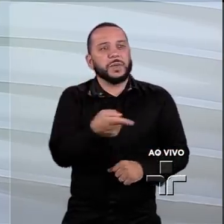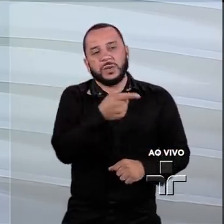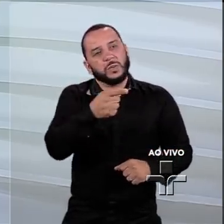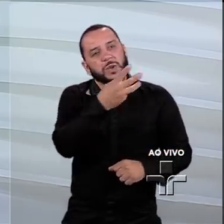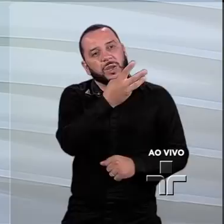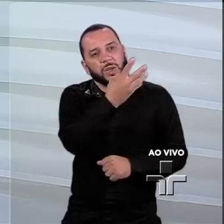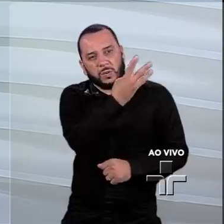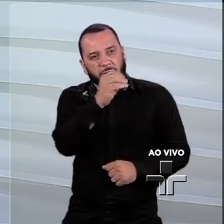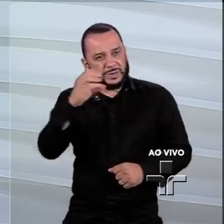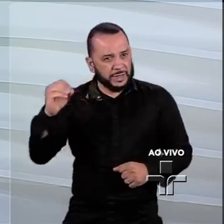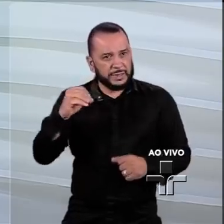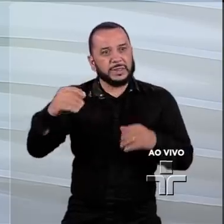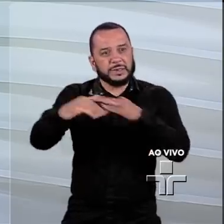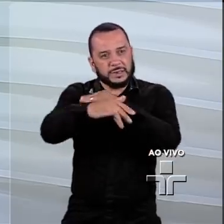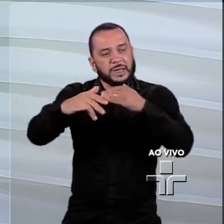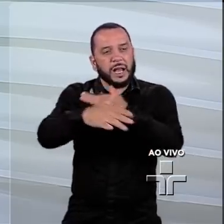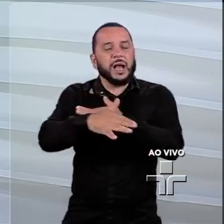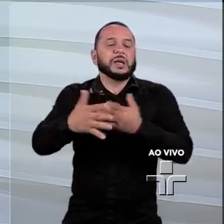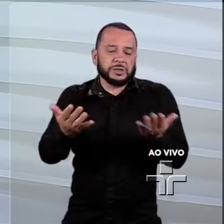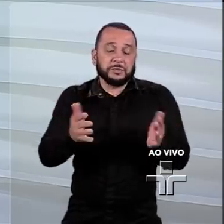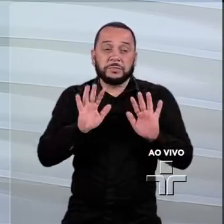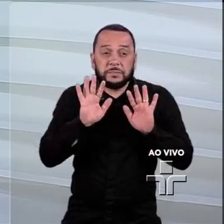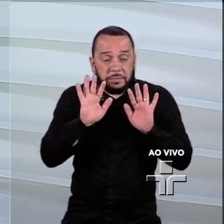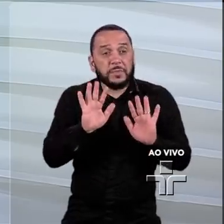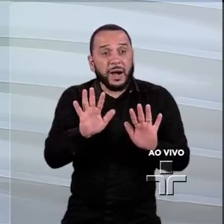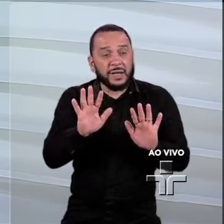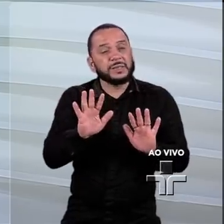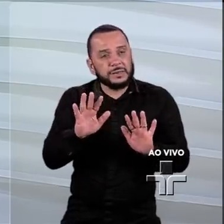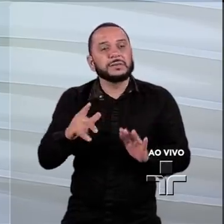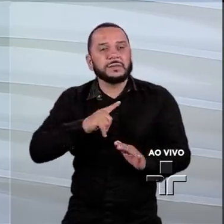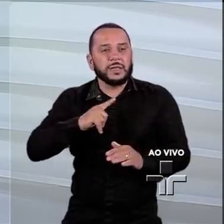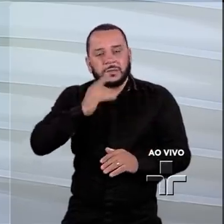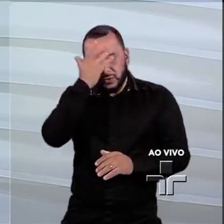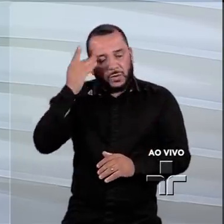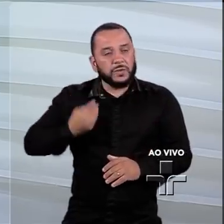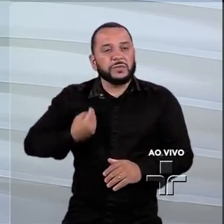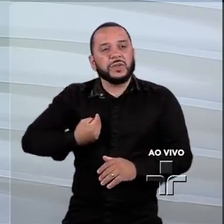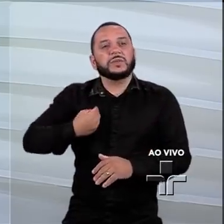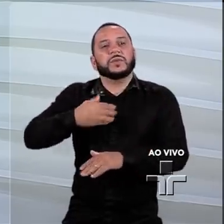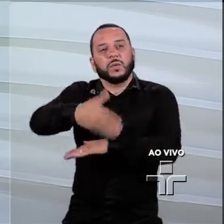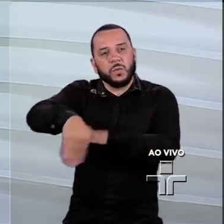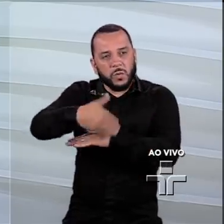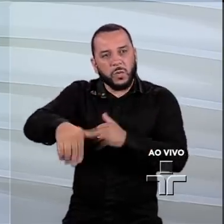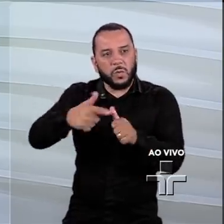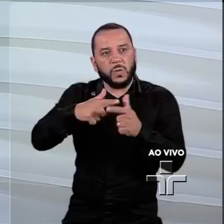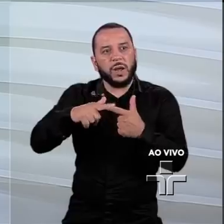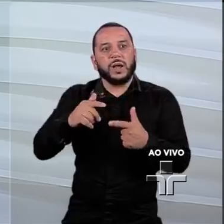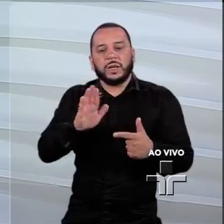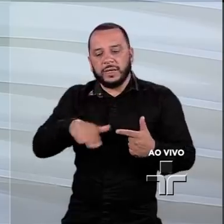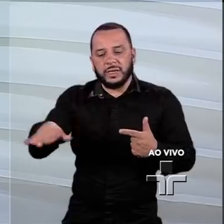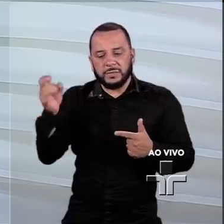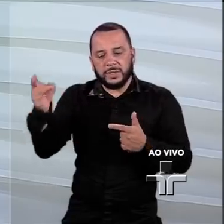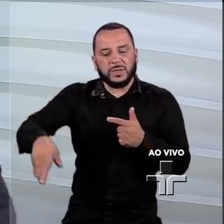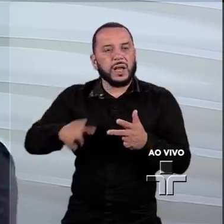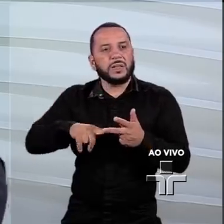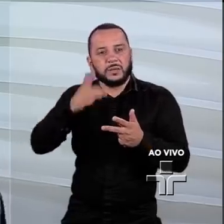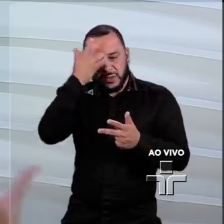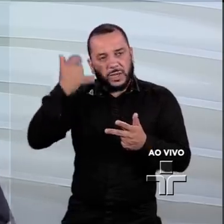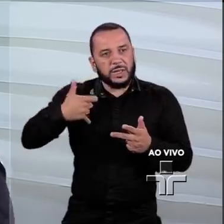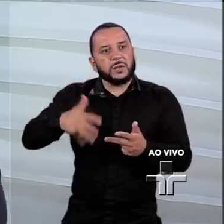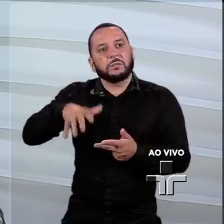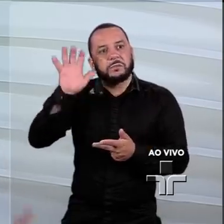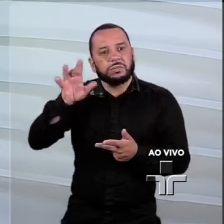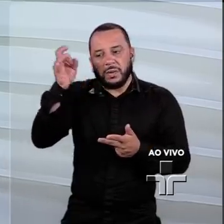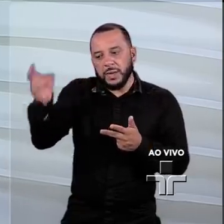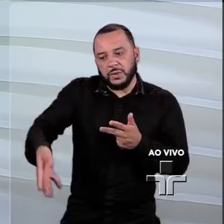que nós temos no país. E ainda assim, você tem gente morando na rua, você tem criança abandonada, você tem idoso que não tem o que fazer. Ainda assim,